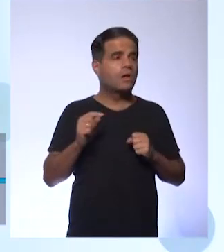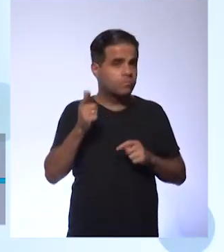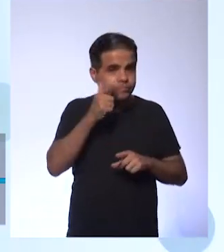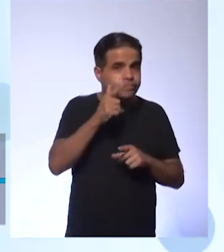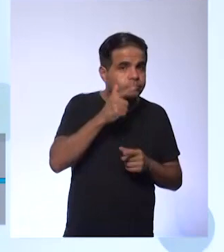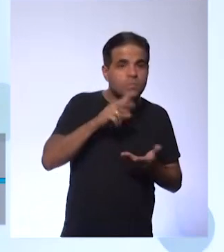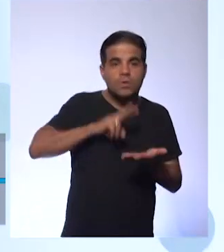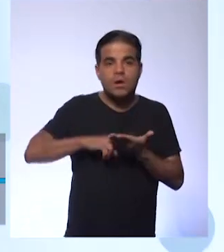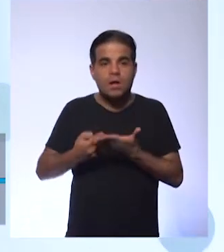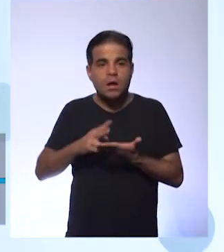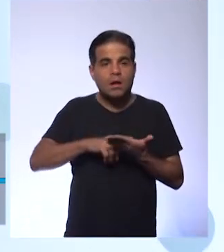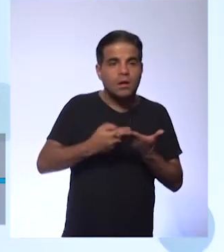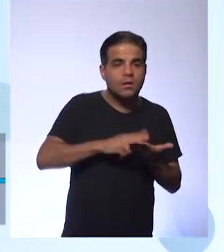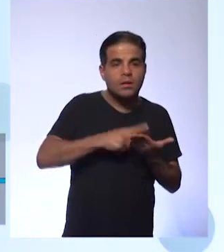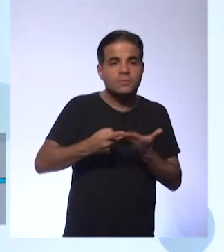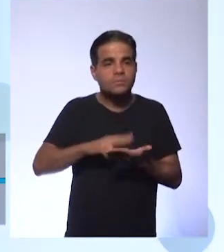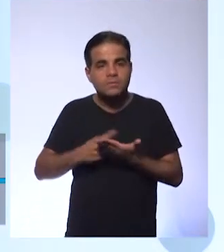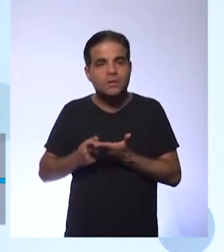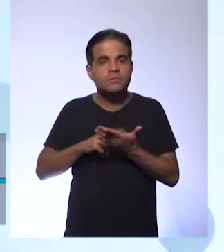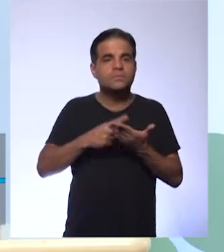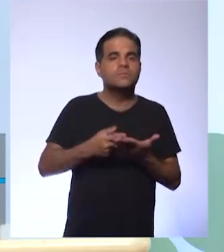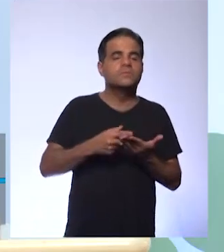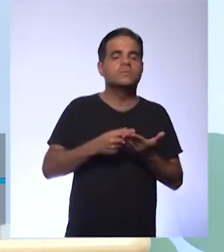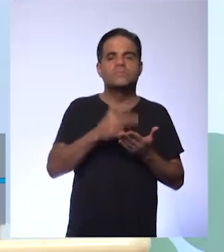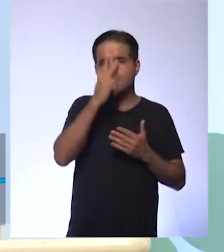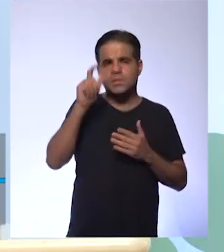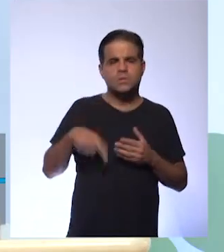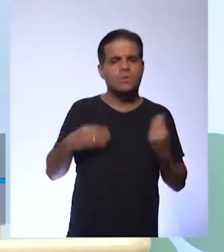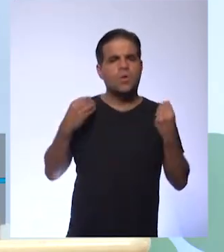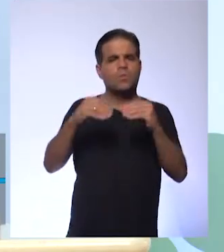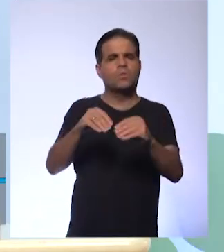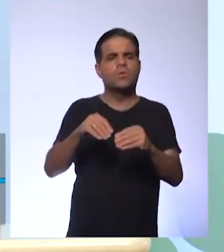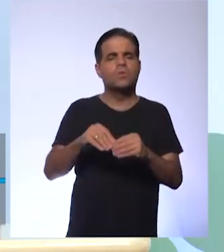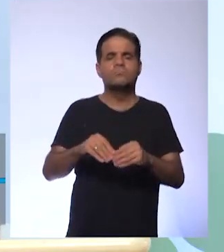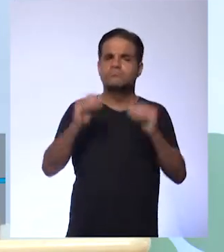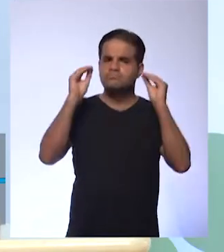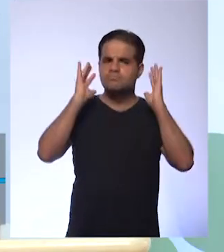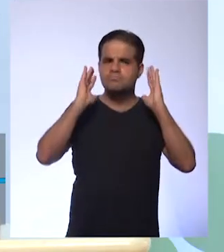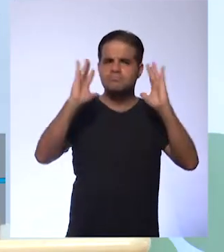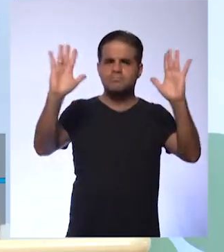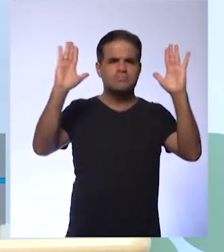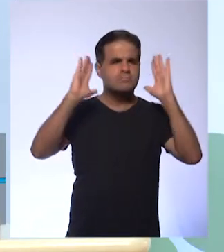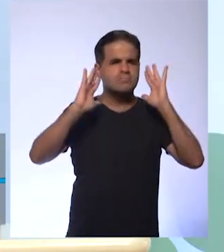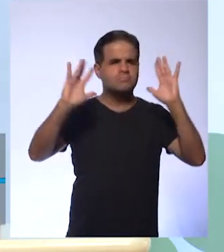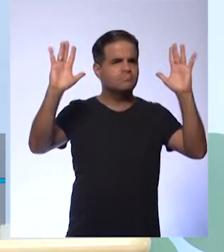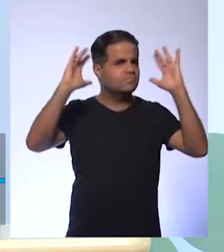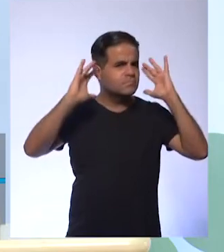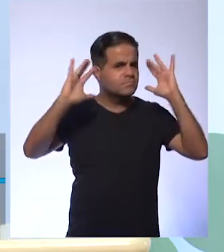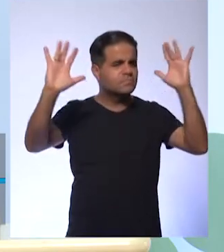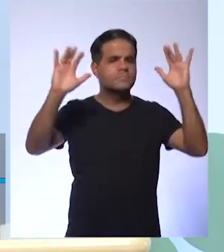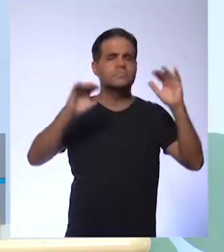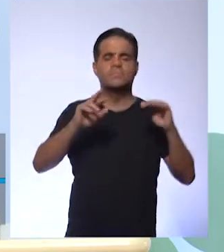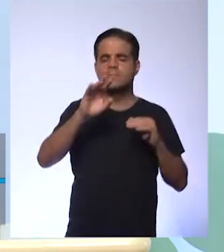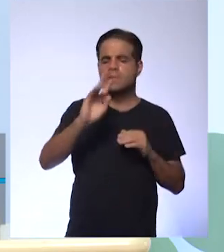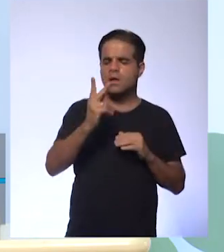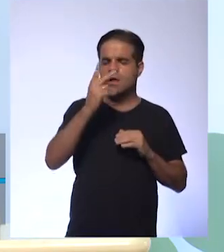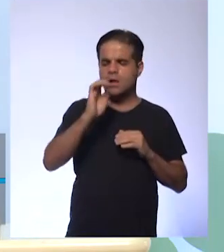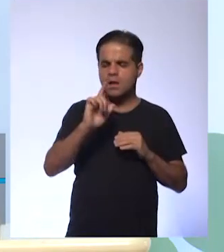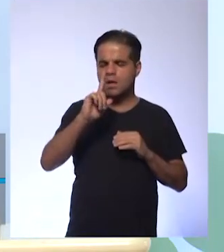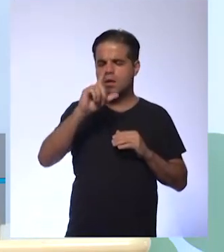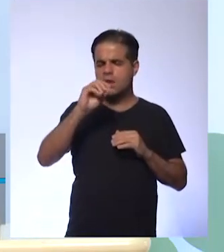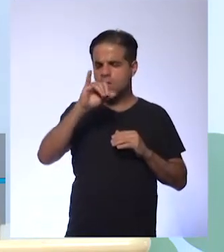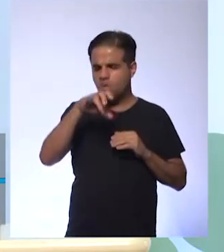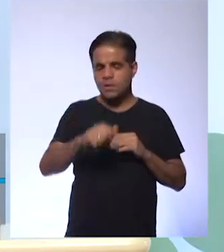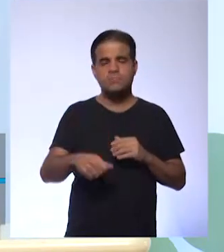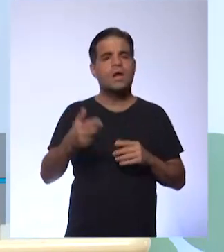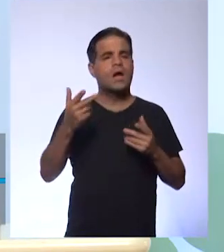consegue interpretar? Olha, alguém colocou, o Matheus colocou reflexão. A Teve... Heloísa colocou para